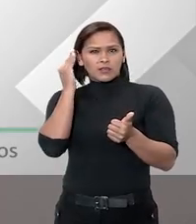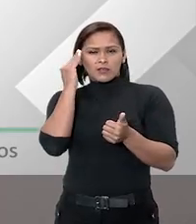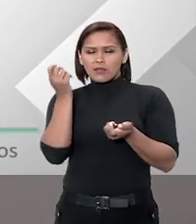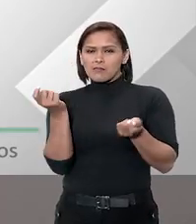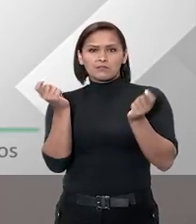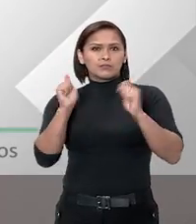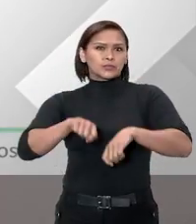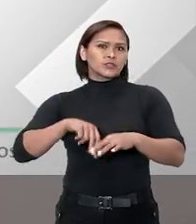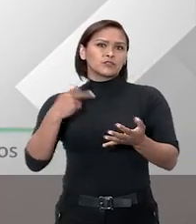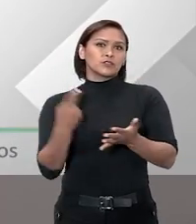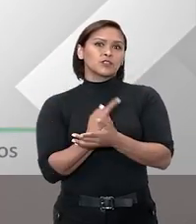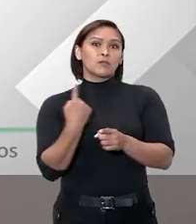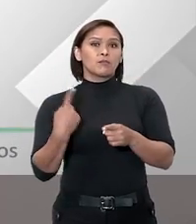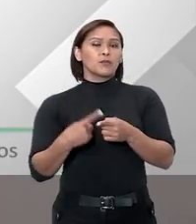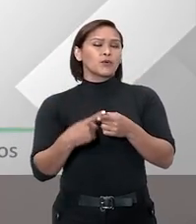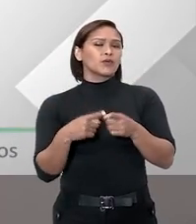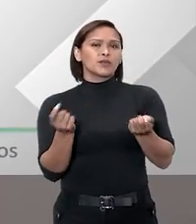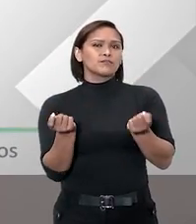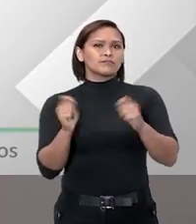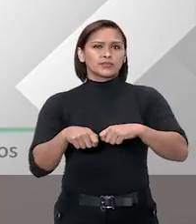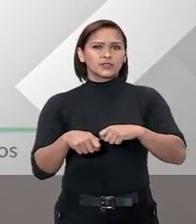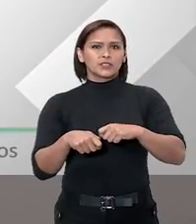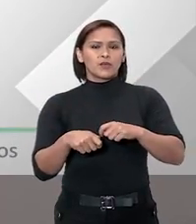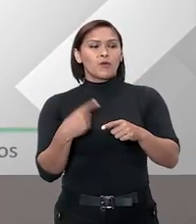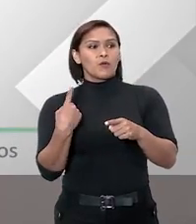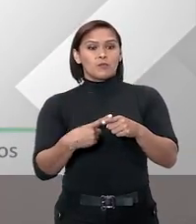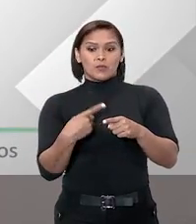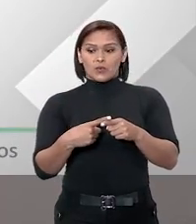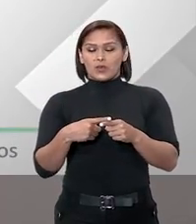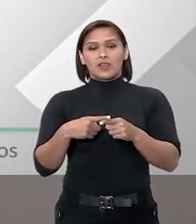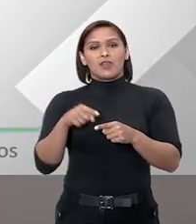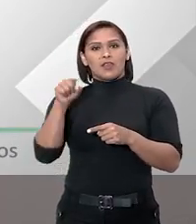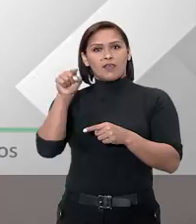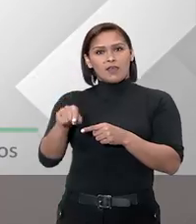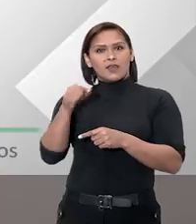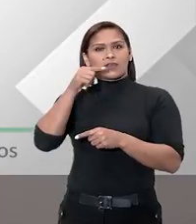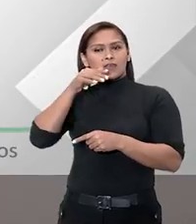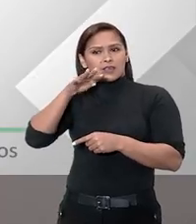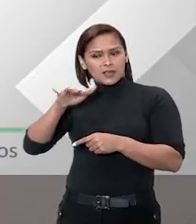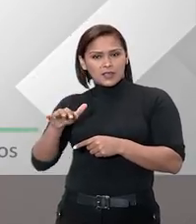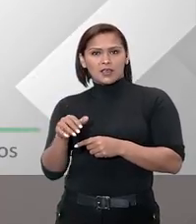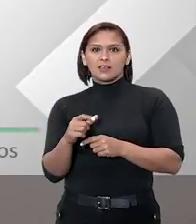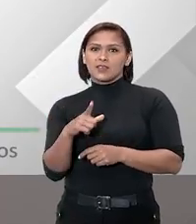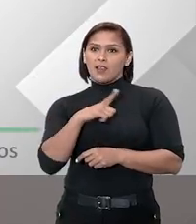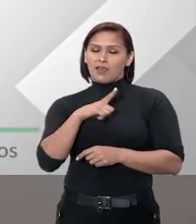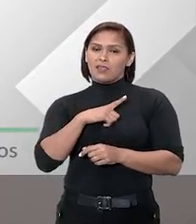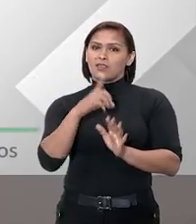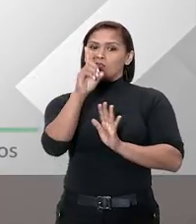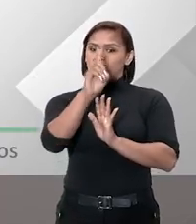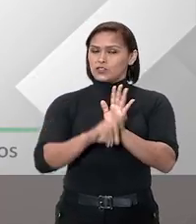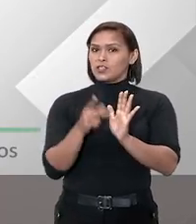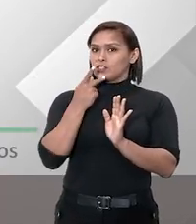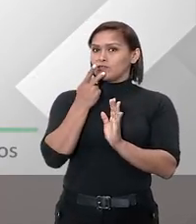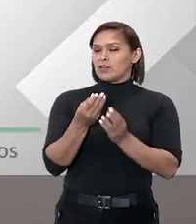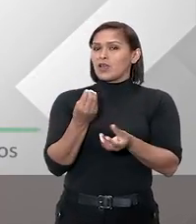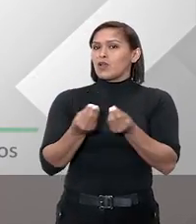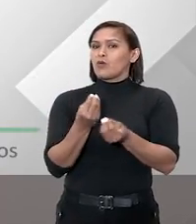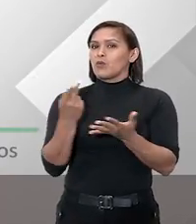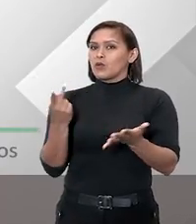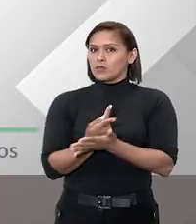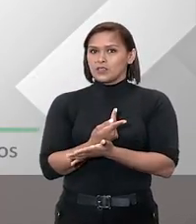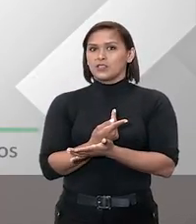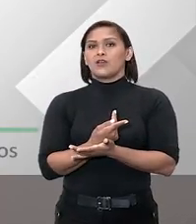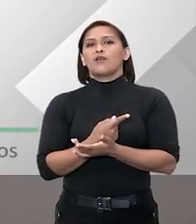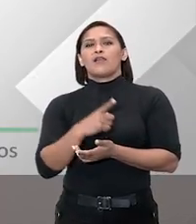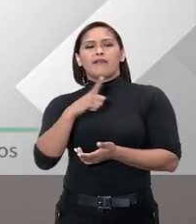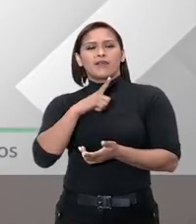que não era possível. Por que não era possível? Pelo fato de que a criança, ela tem o direito de falar, como foi dito,